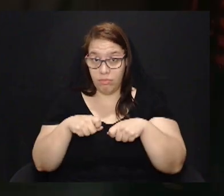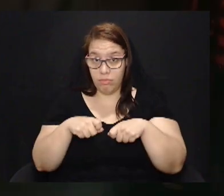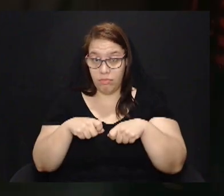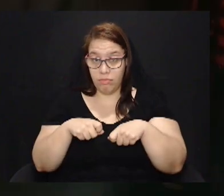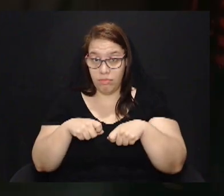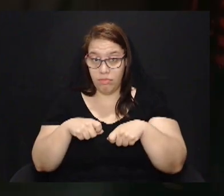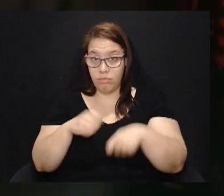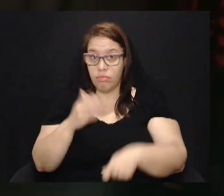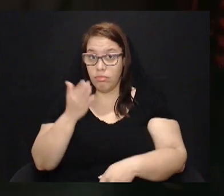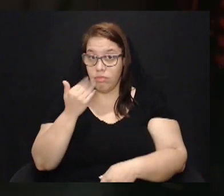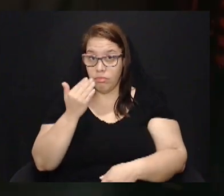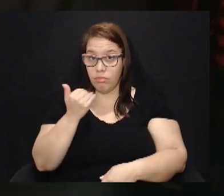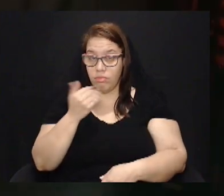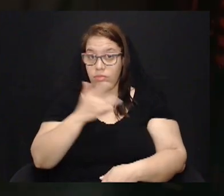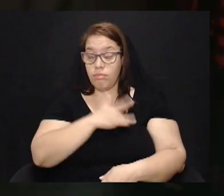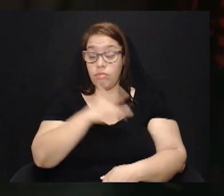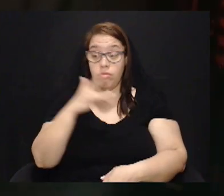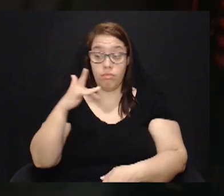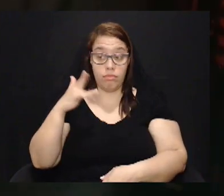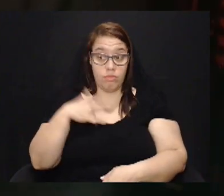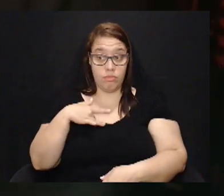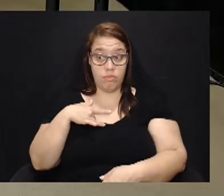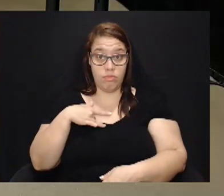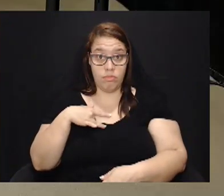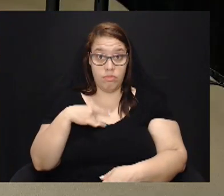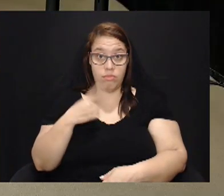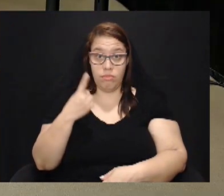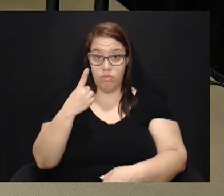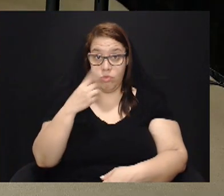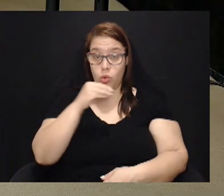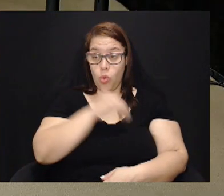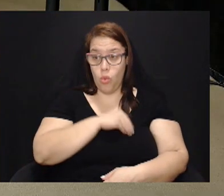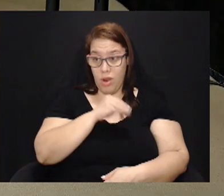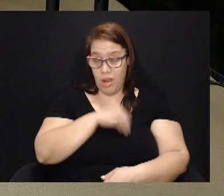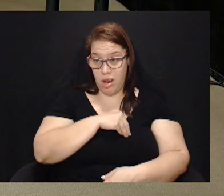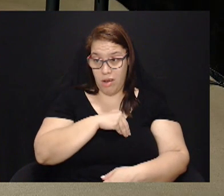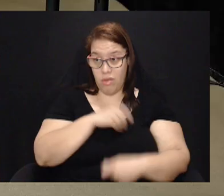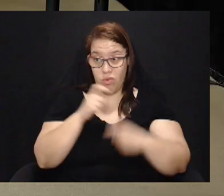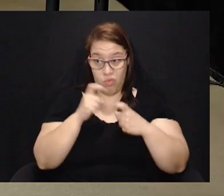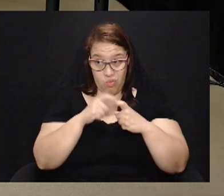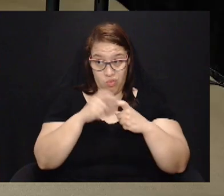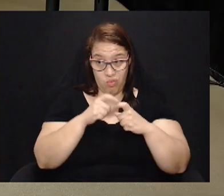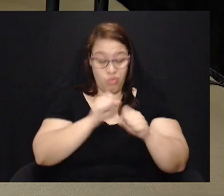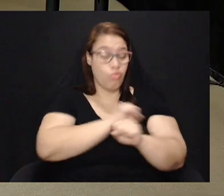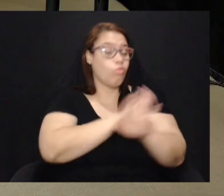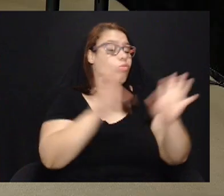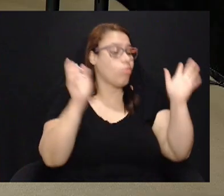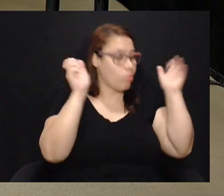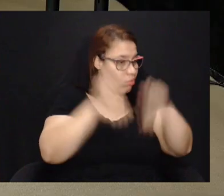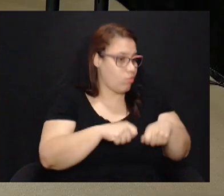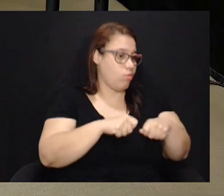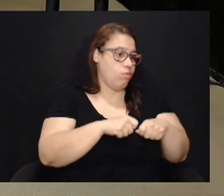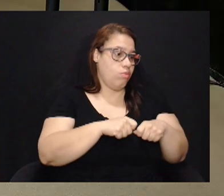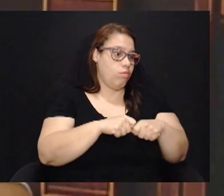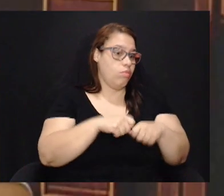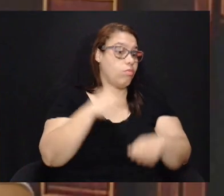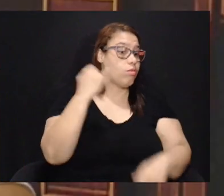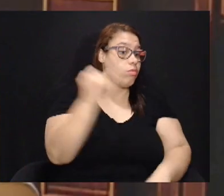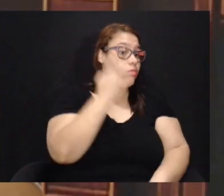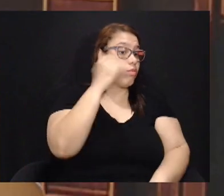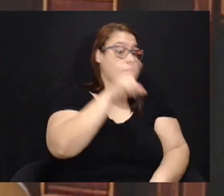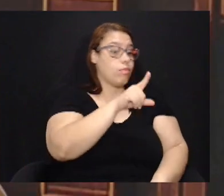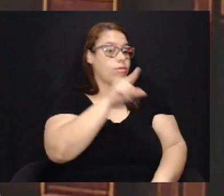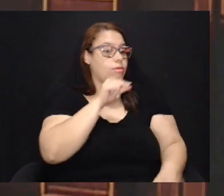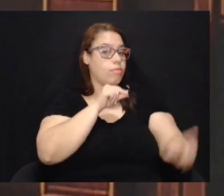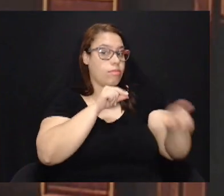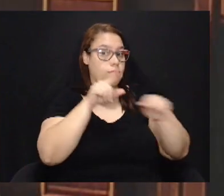alimentação saudável, mesmo ganhando um salário mínimo, doutor? Claro que é possível. O importante são as escolhas. Né?